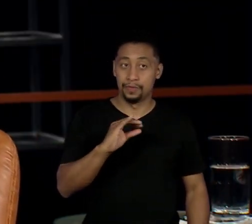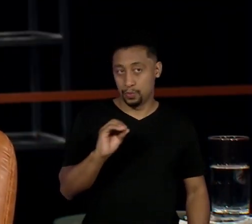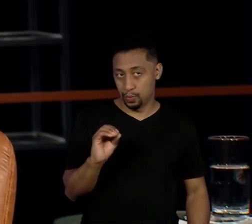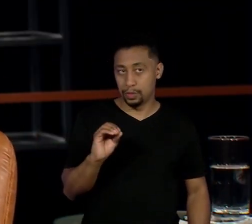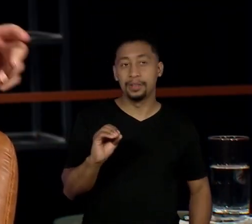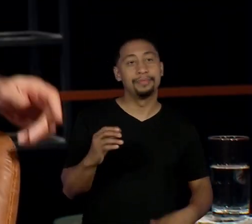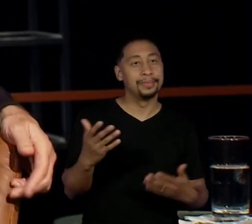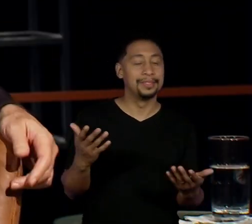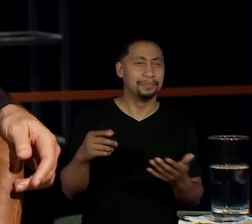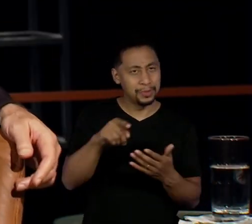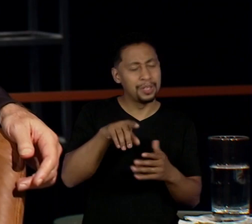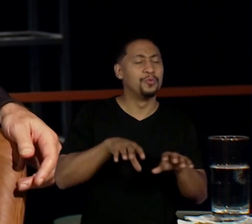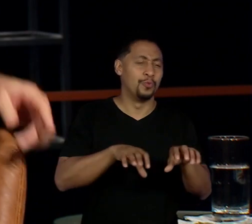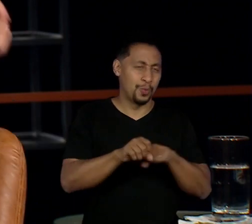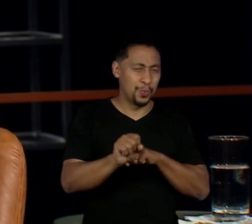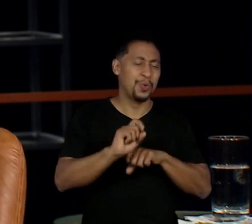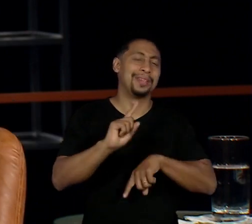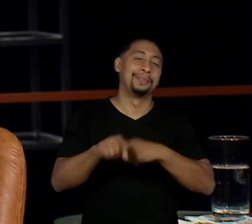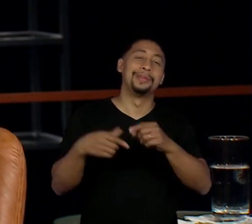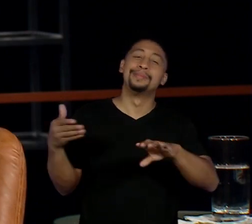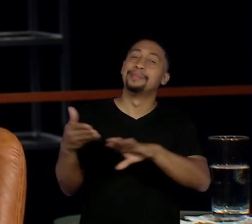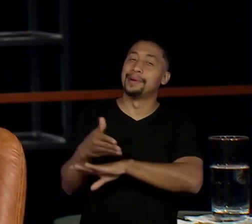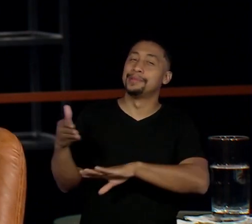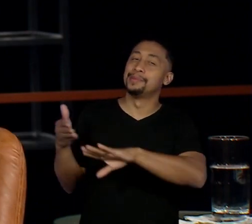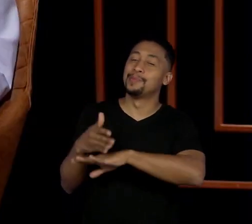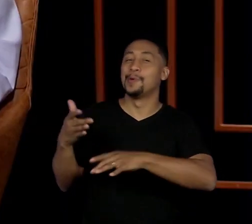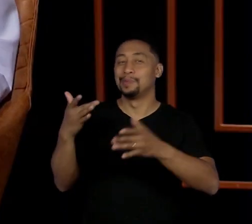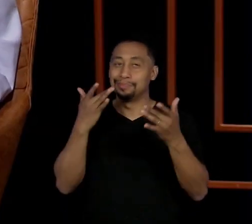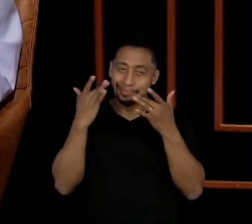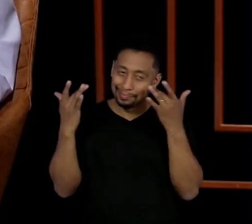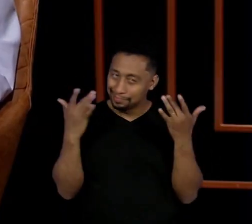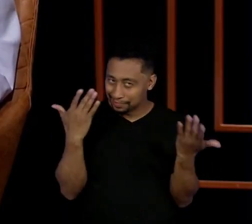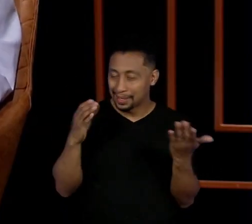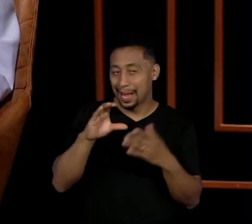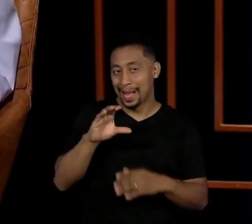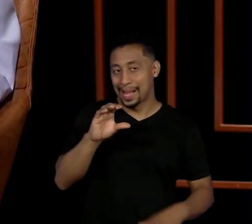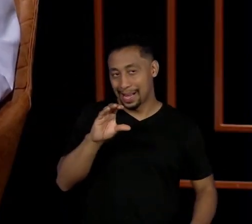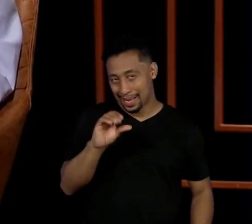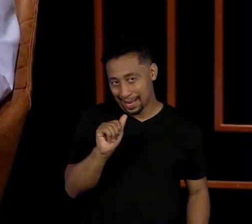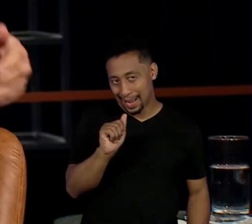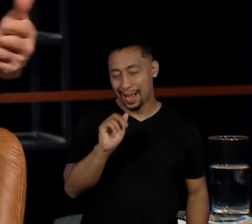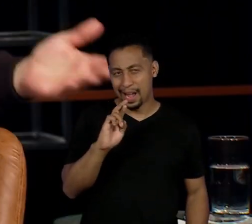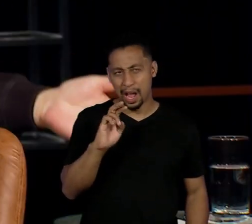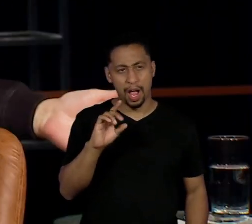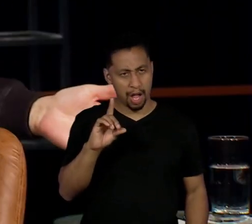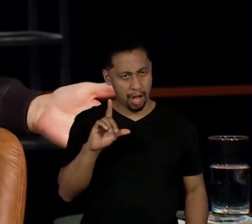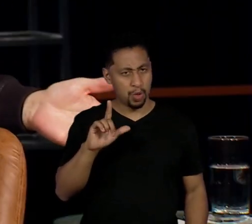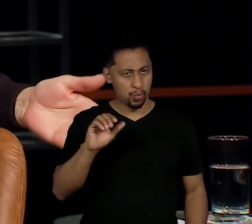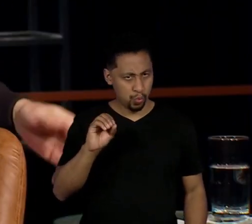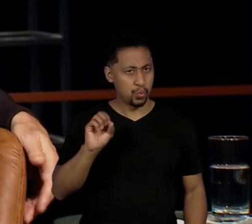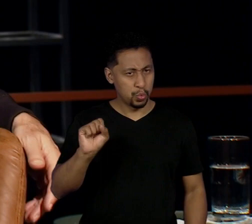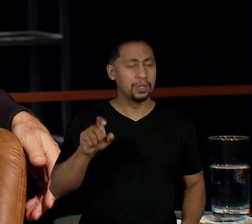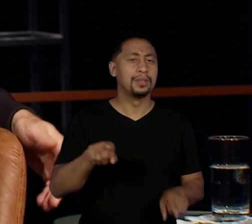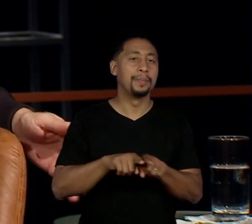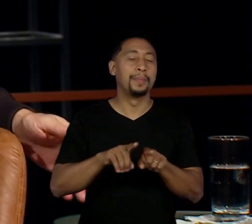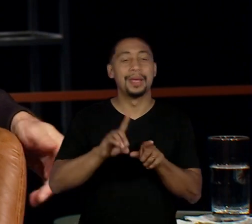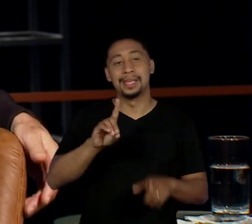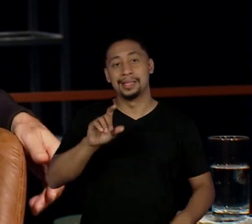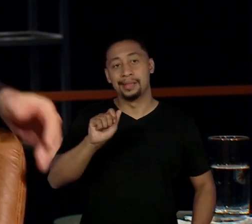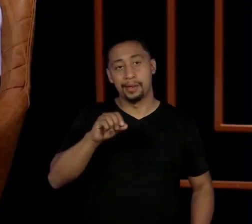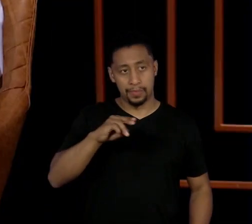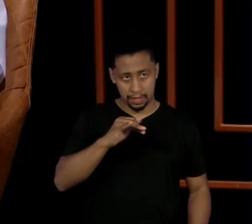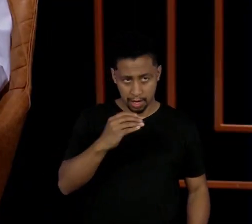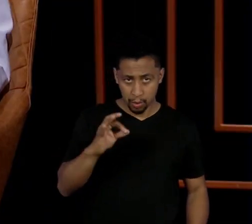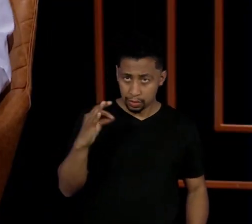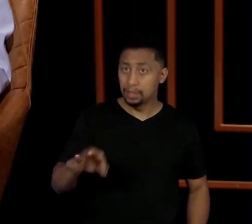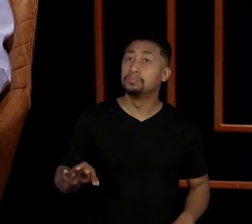alguns espetáculos dirigidos pelo Carlos Wilson, o Damião. Sim, Damião. Damião, que foi um diretor muito respeitado aqui nos anos 80.